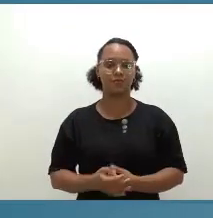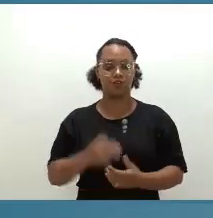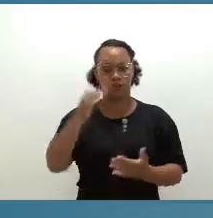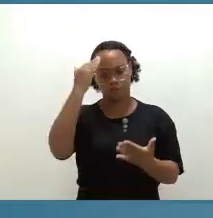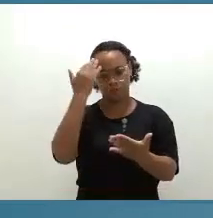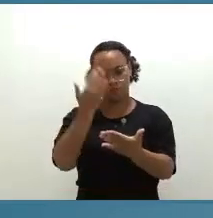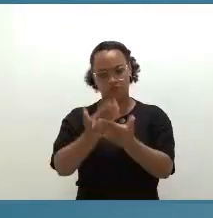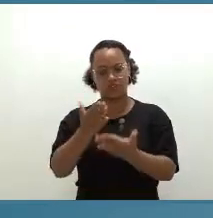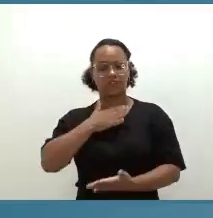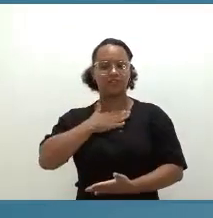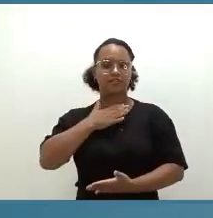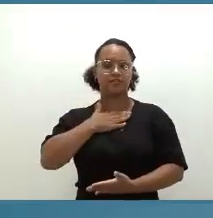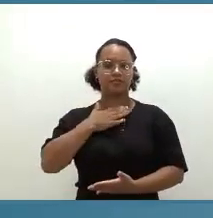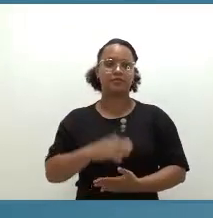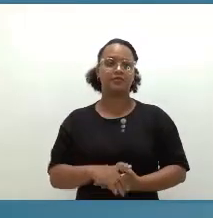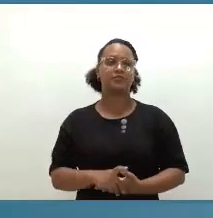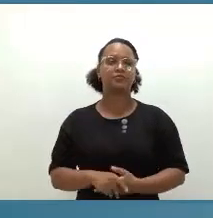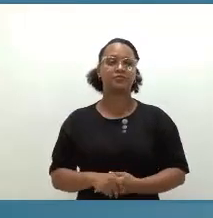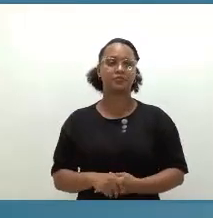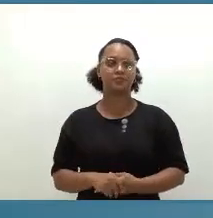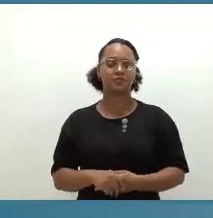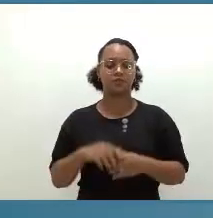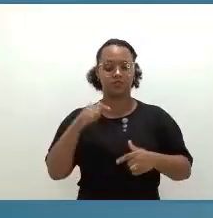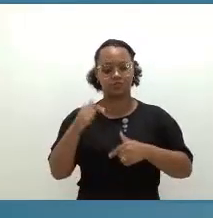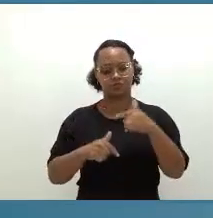mim nesta missão.